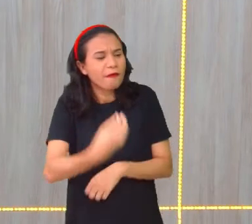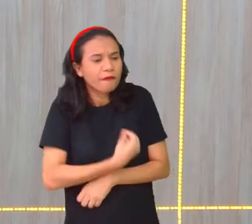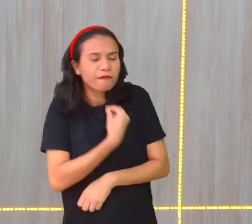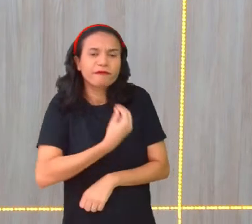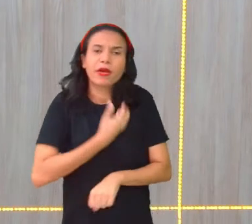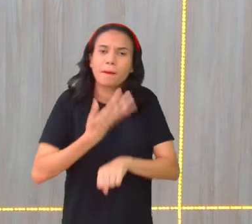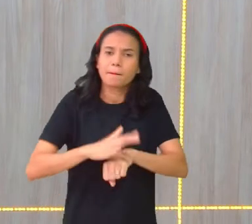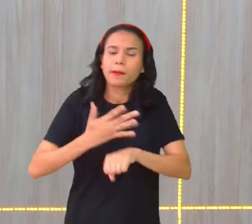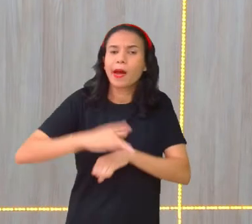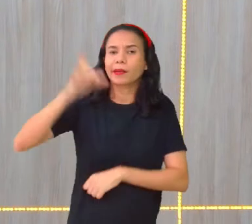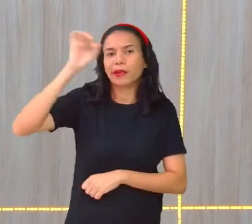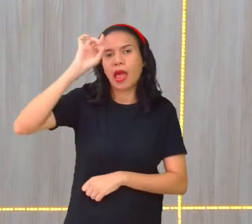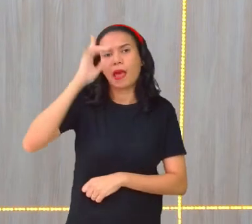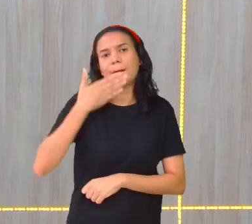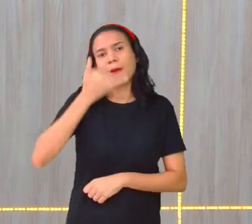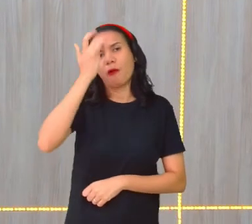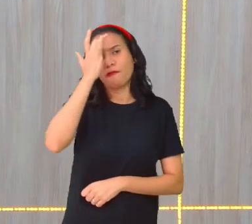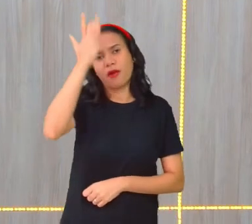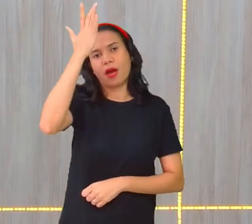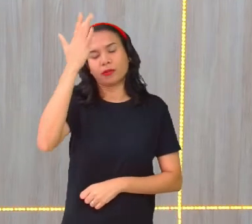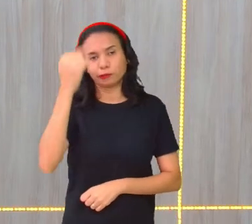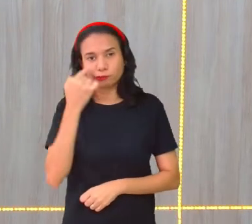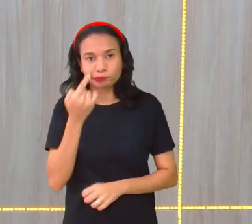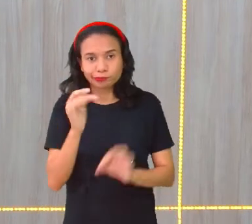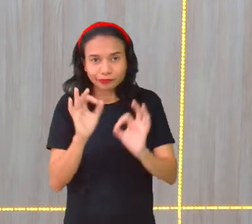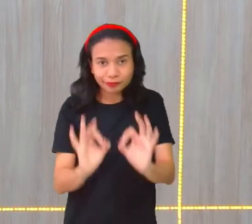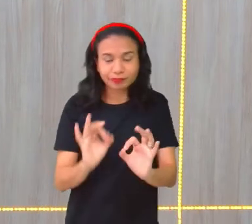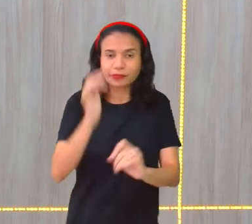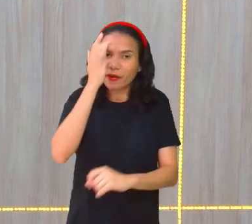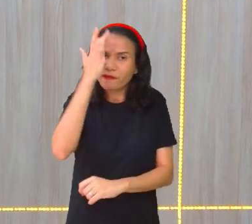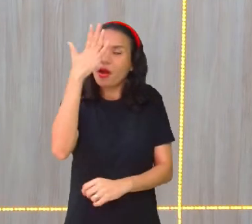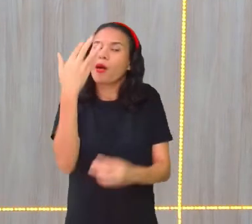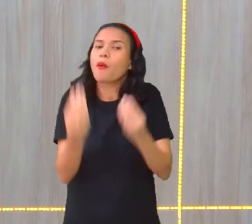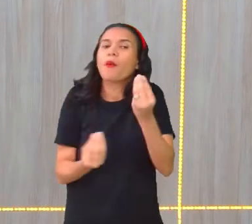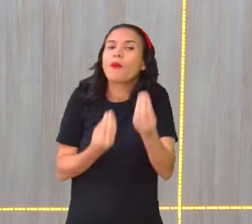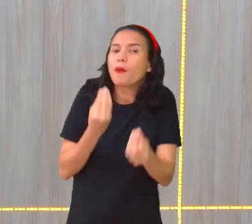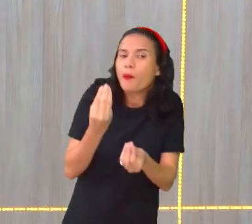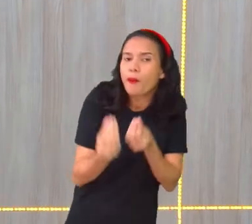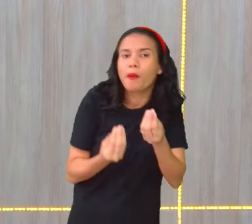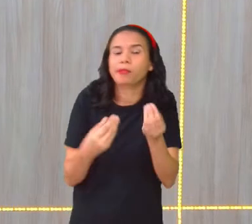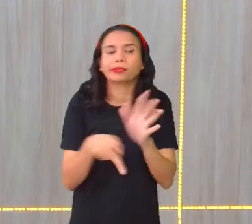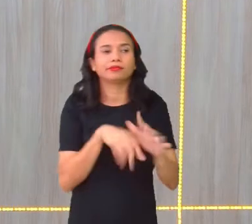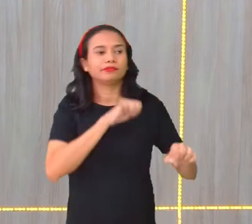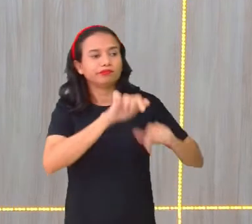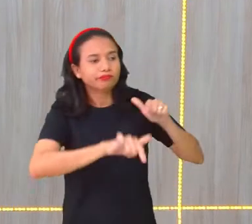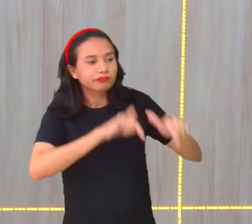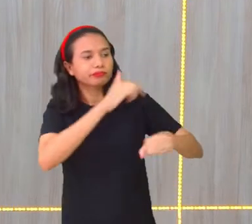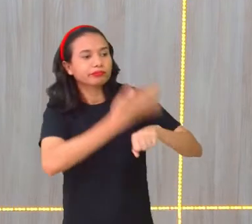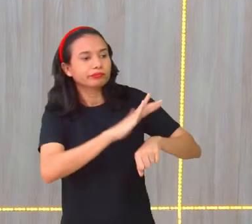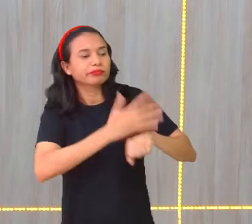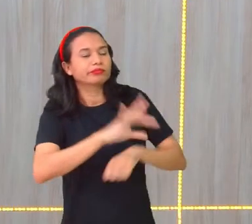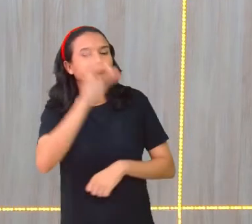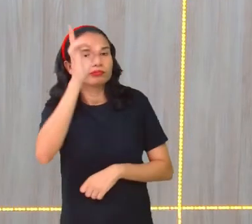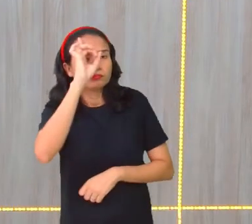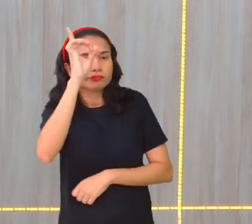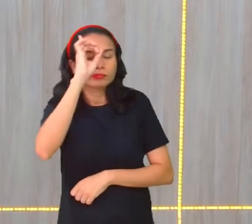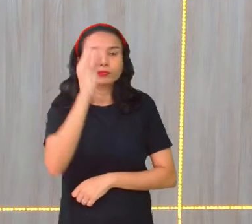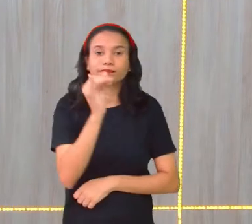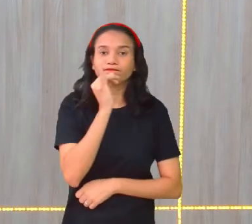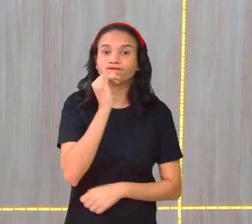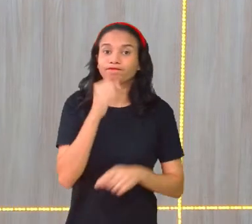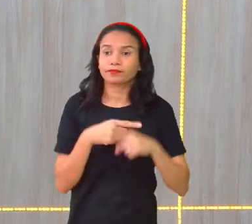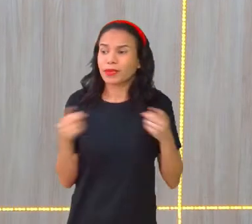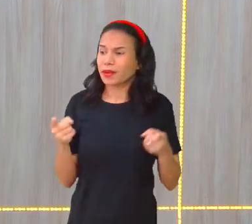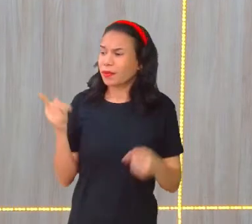do cotidiano seja facilitada, tá certo? Então, facilitada de que modo, né? No trabalho do dia a dia, por exemplo.